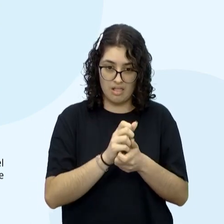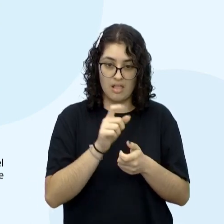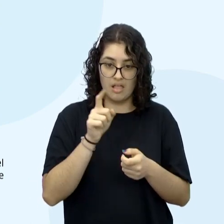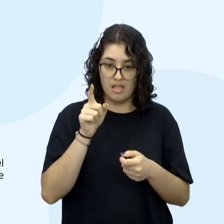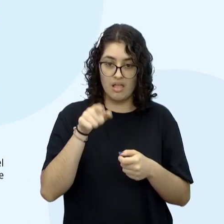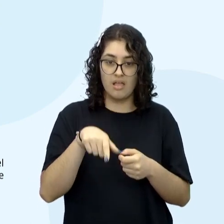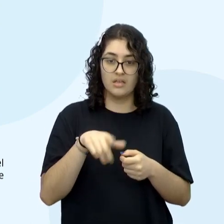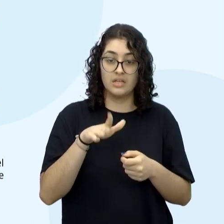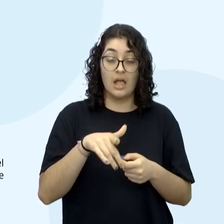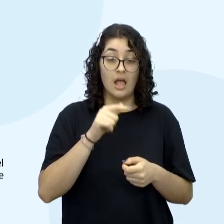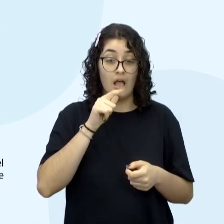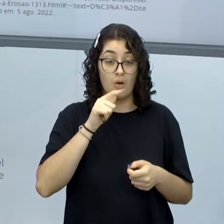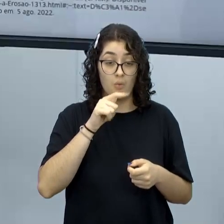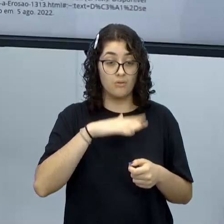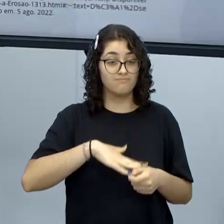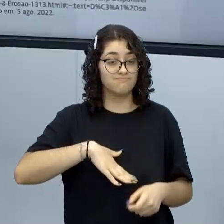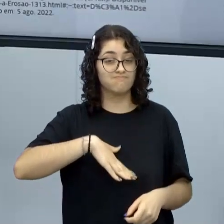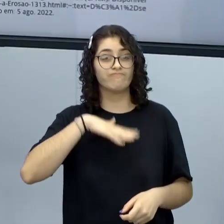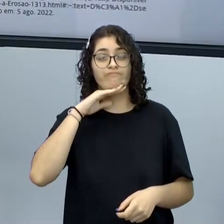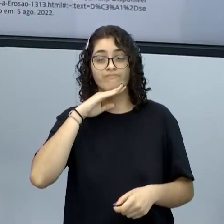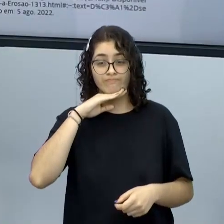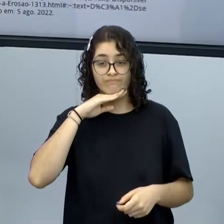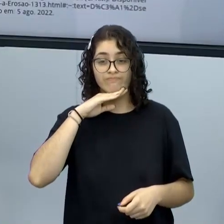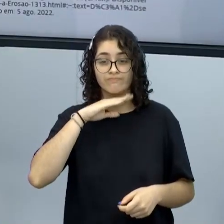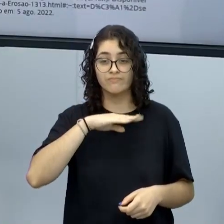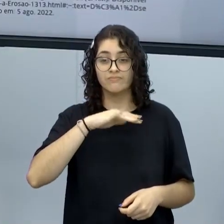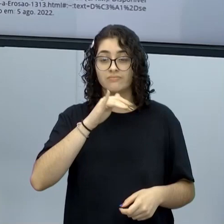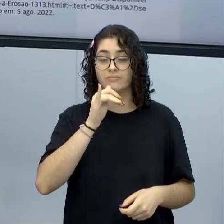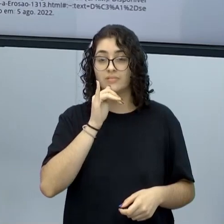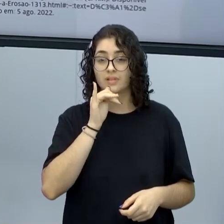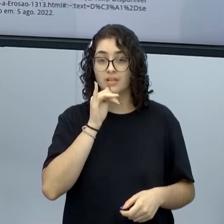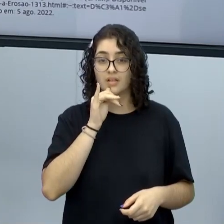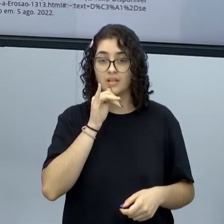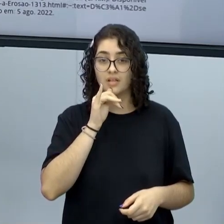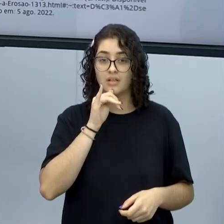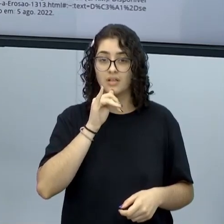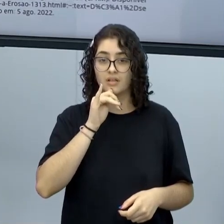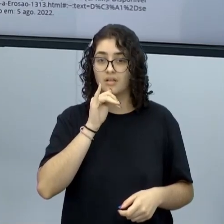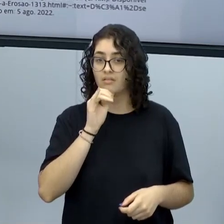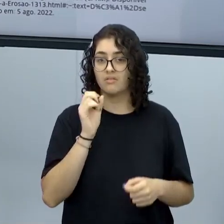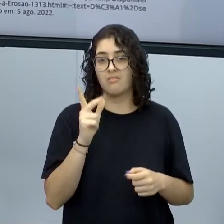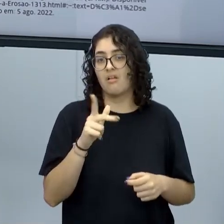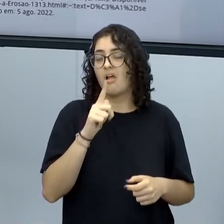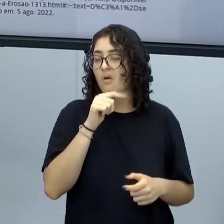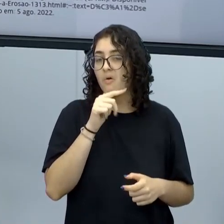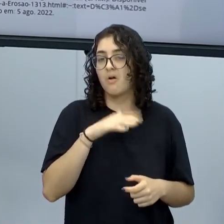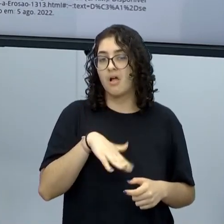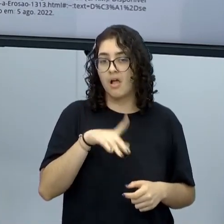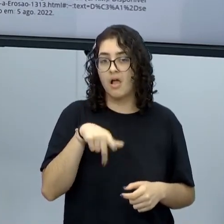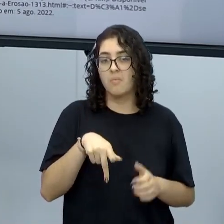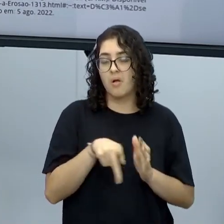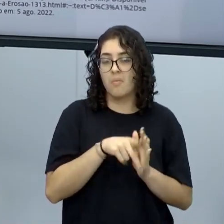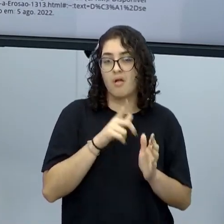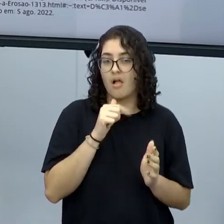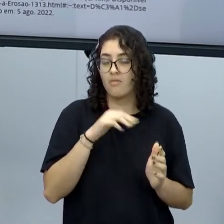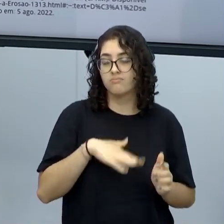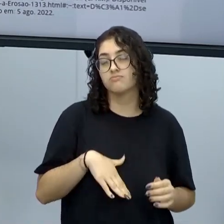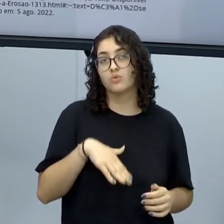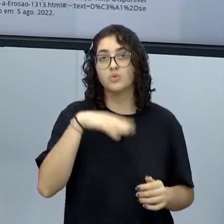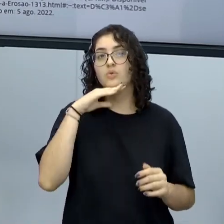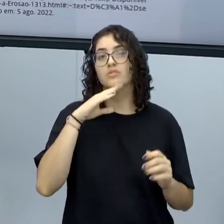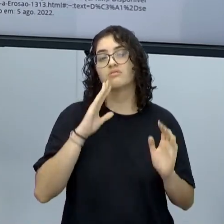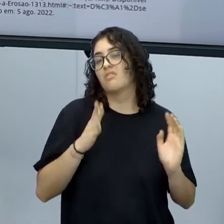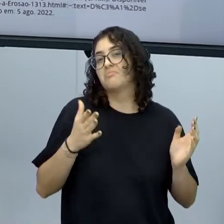é saturado de água, né? Então, por exemplo, esse já é um solo que para ele tá tudo bem, porque ele é um solo saturado de água,